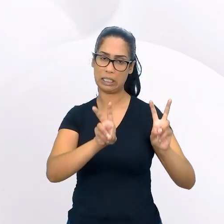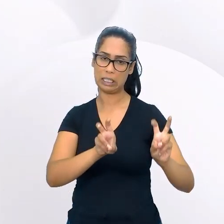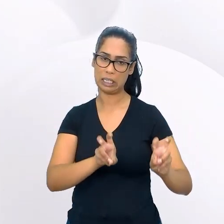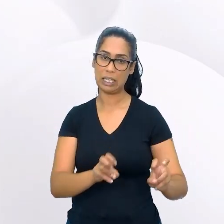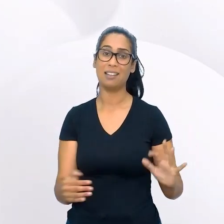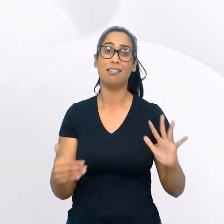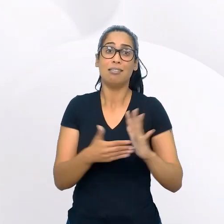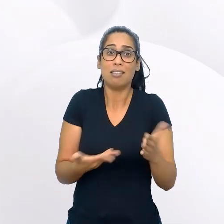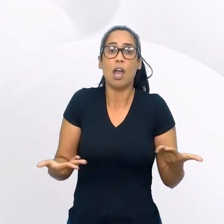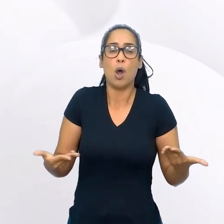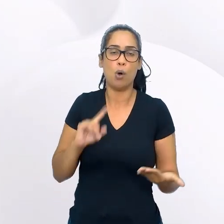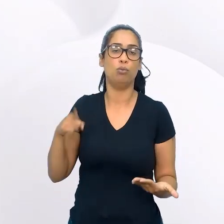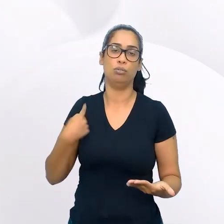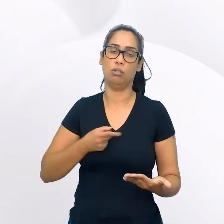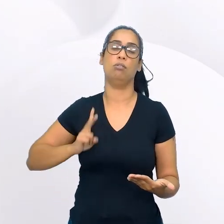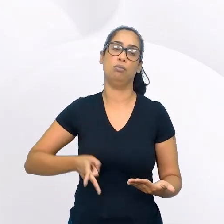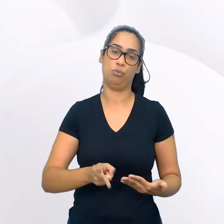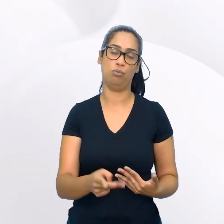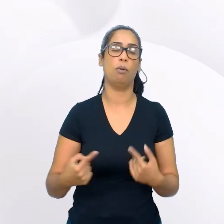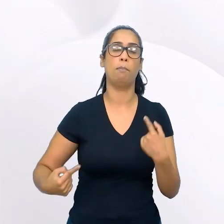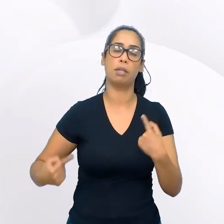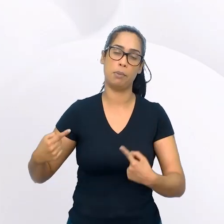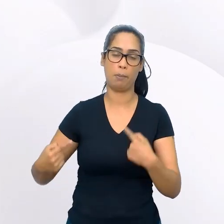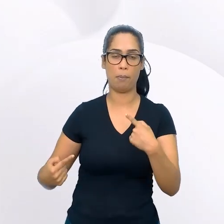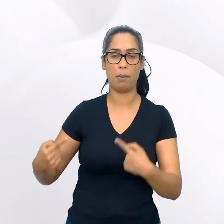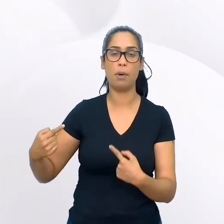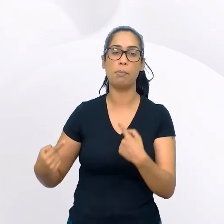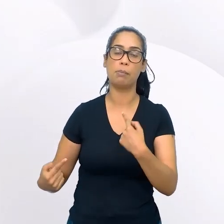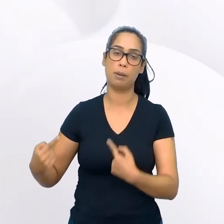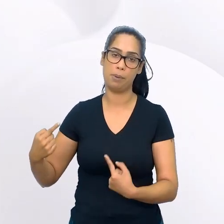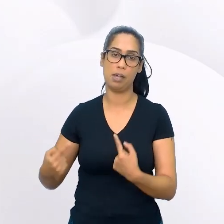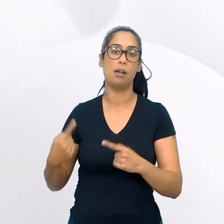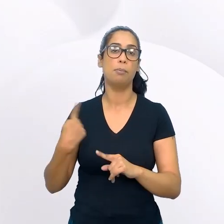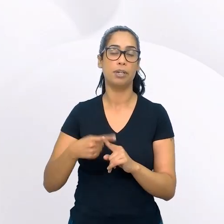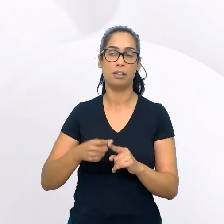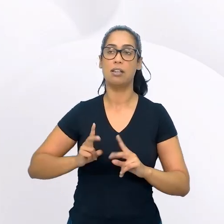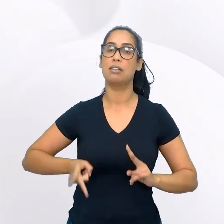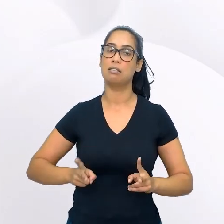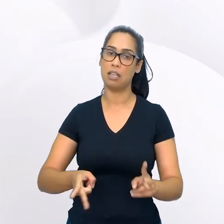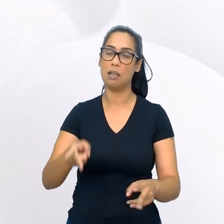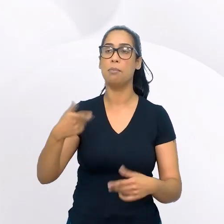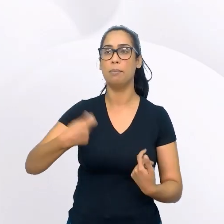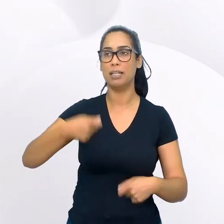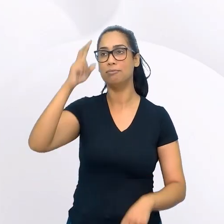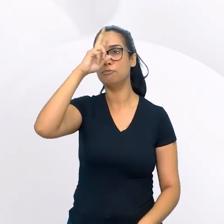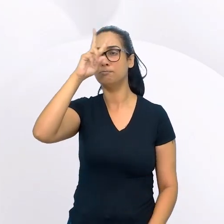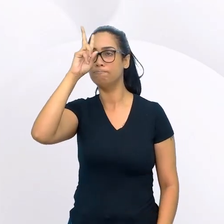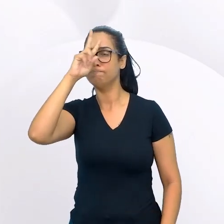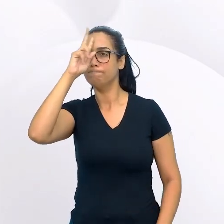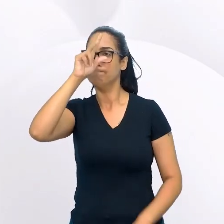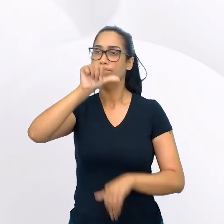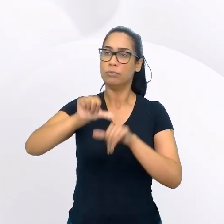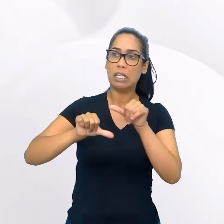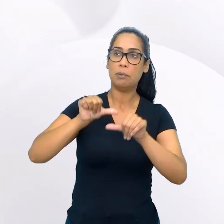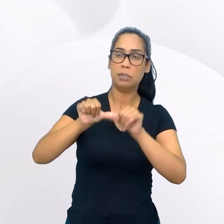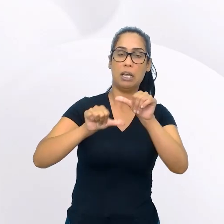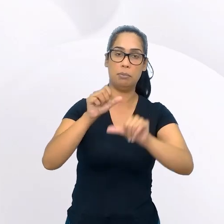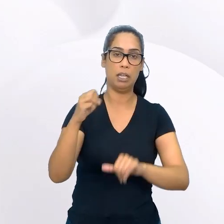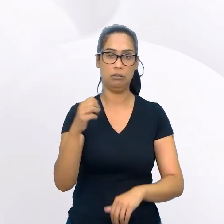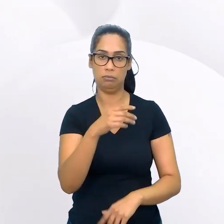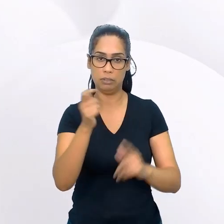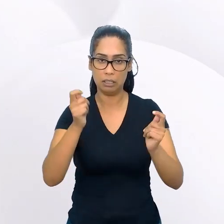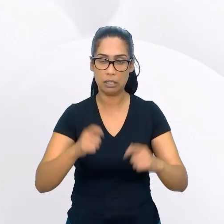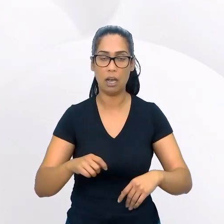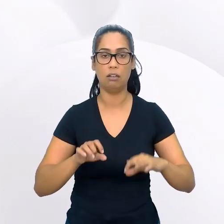até hoje em dia né considerando atualização histórica Nossa e disse assim nós temos